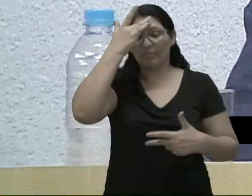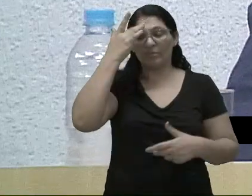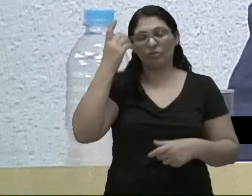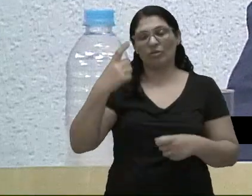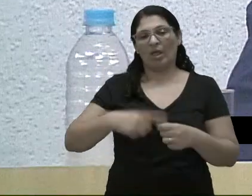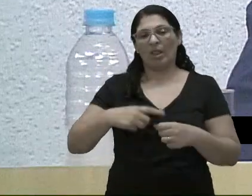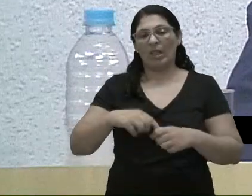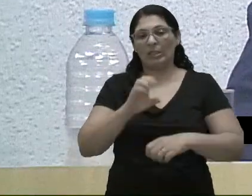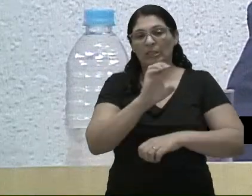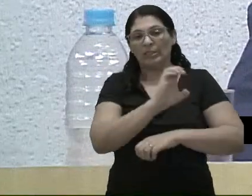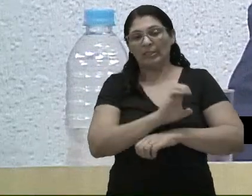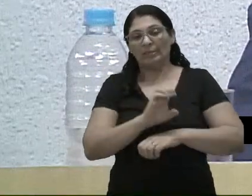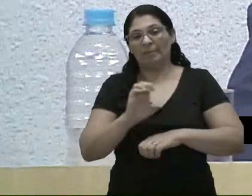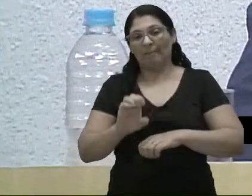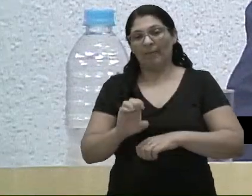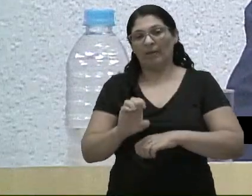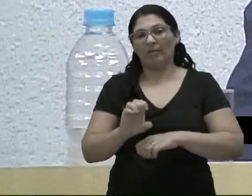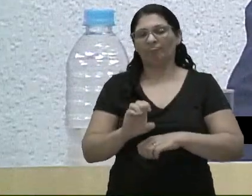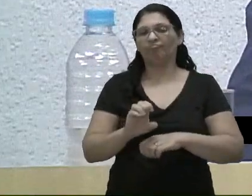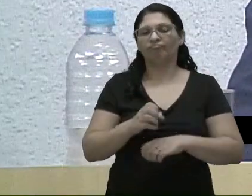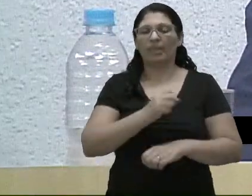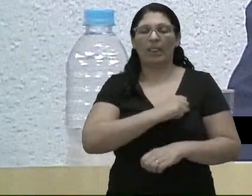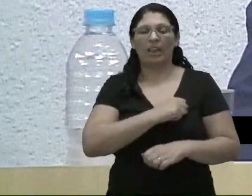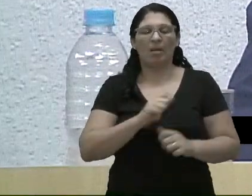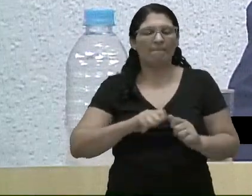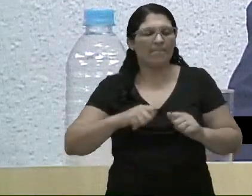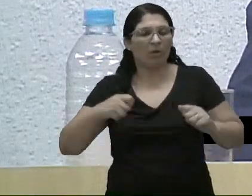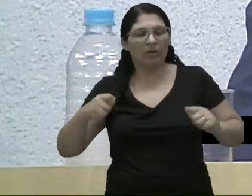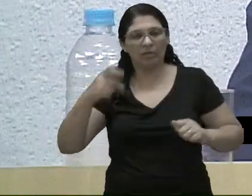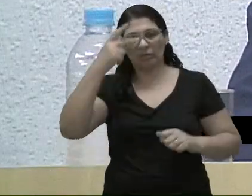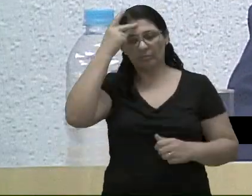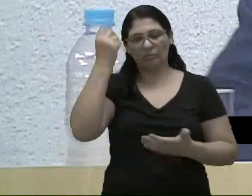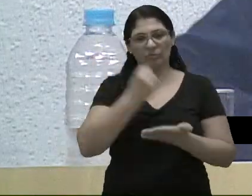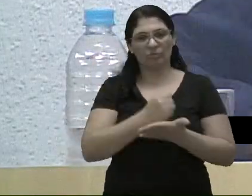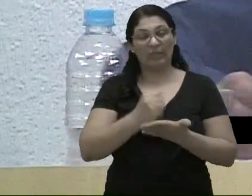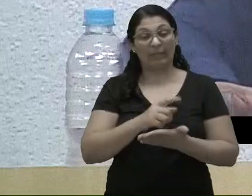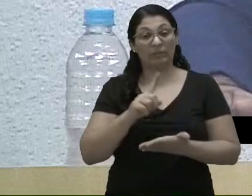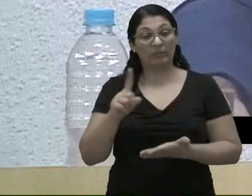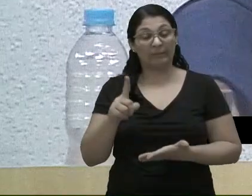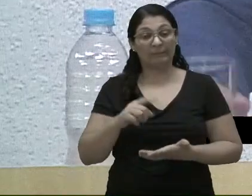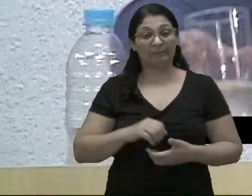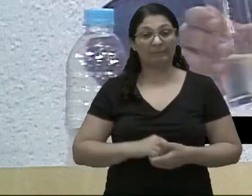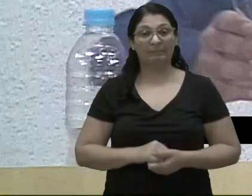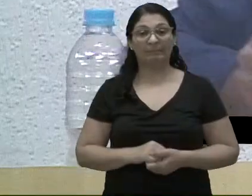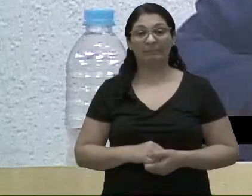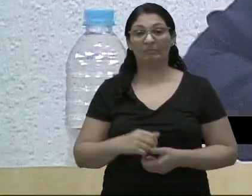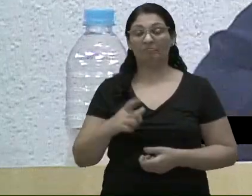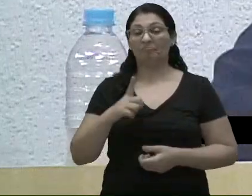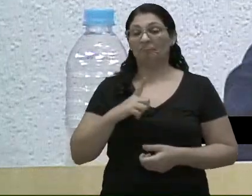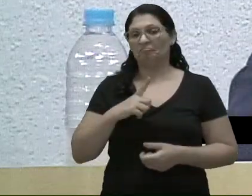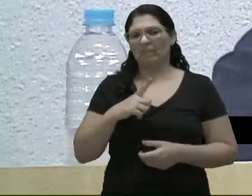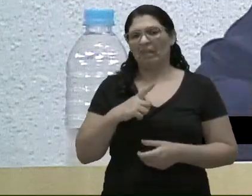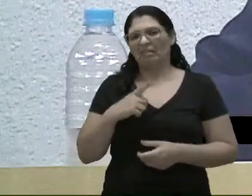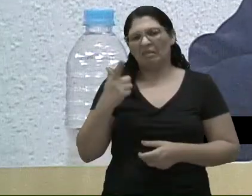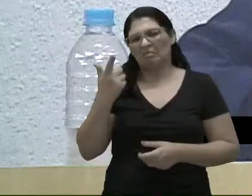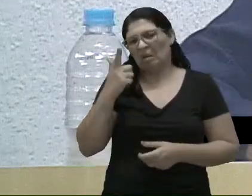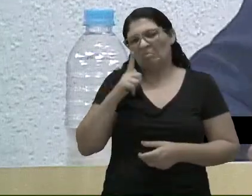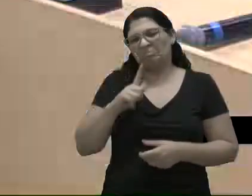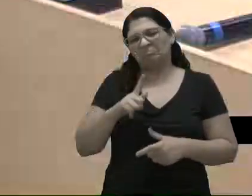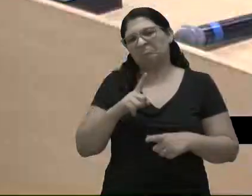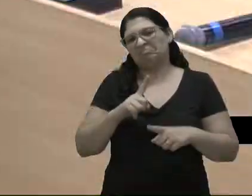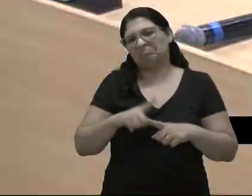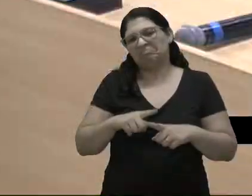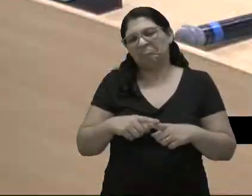um número grande de pessoas contratadas nesse processo de Tremembé? Tem algum porquê? Tem assim uma...